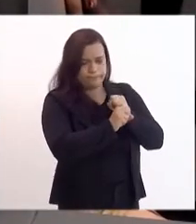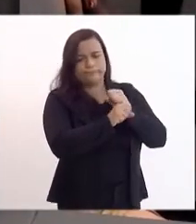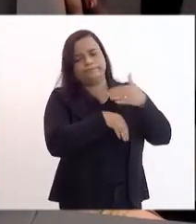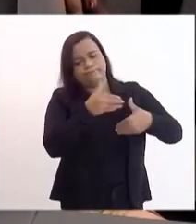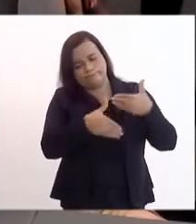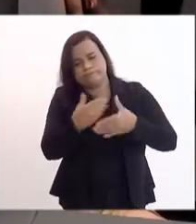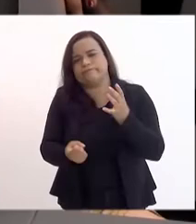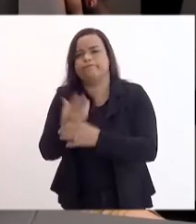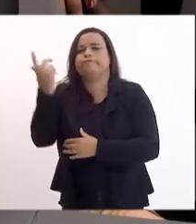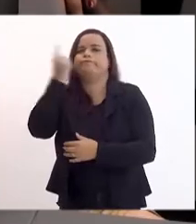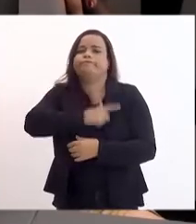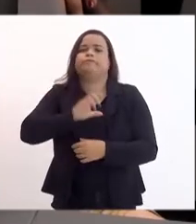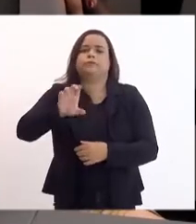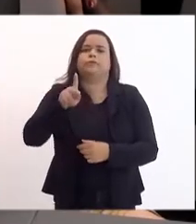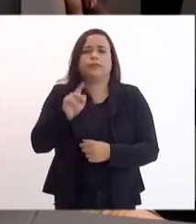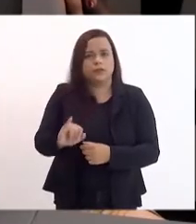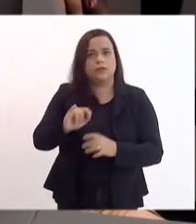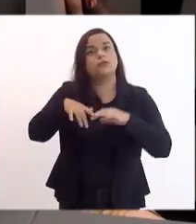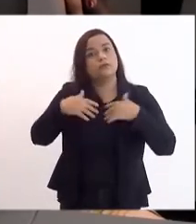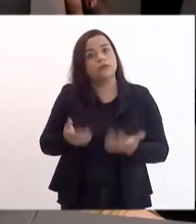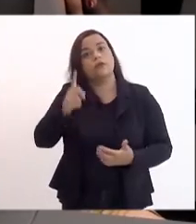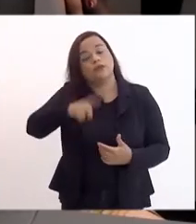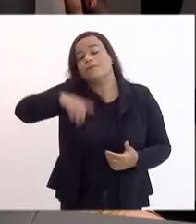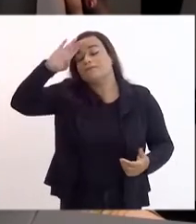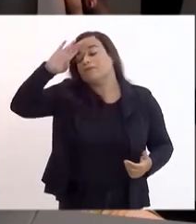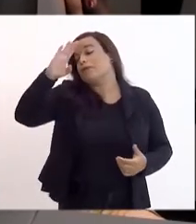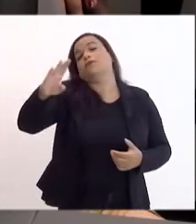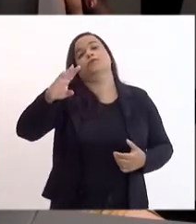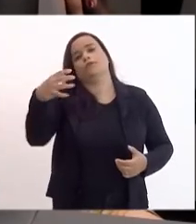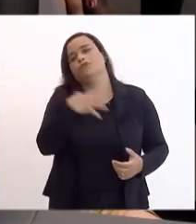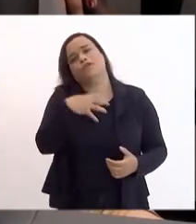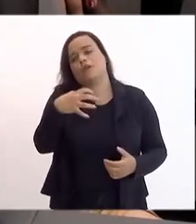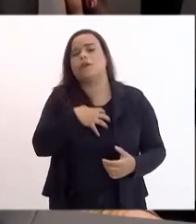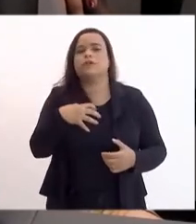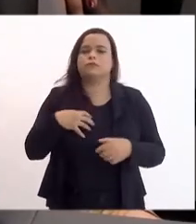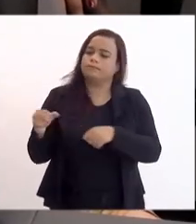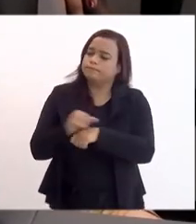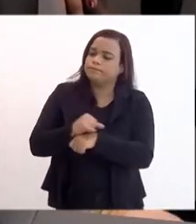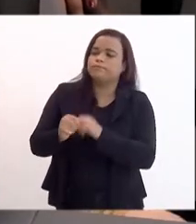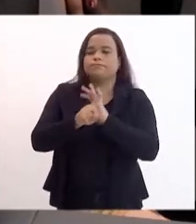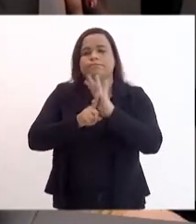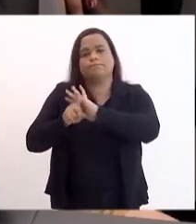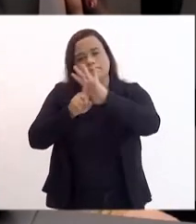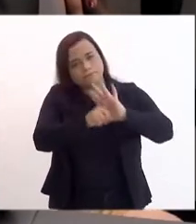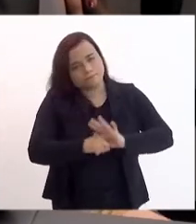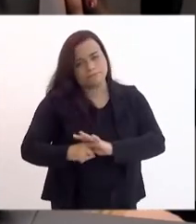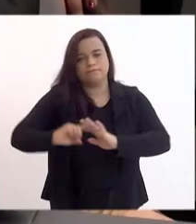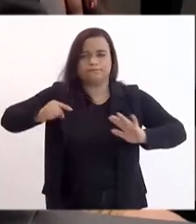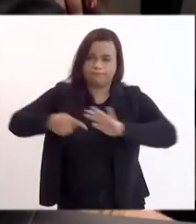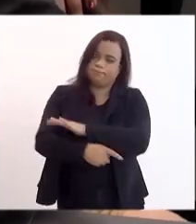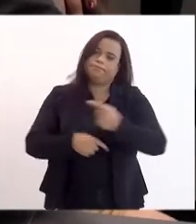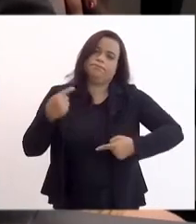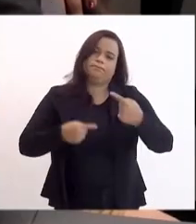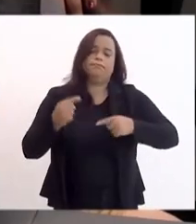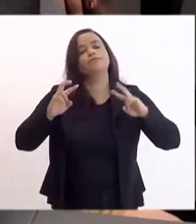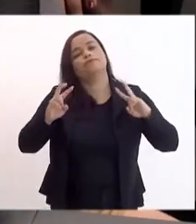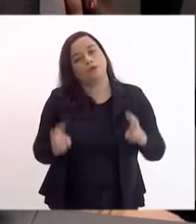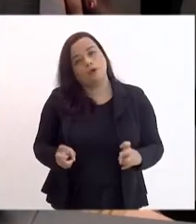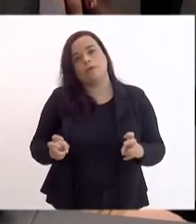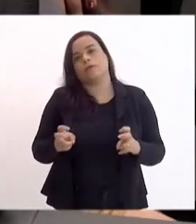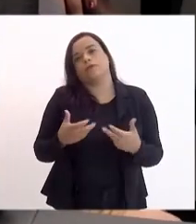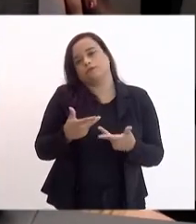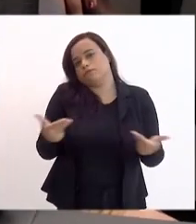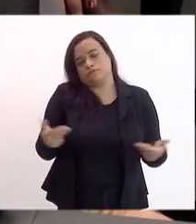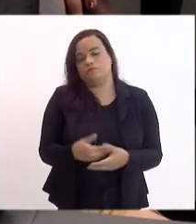da CPI. Não é simples. Porque é um dos nossos principais instrumentos de investigação, de aprofundamento de debates sobre um certo